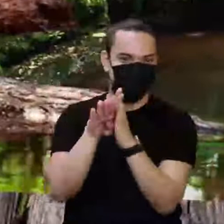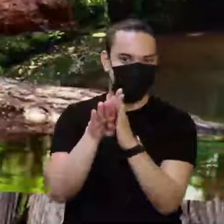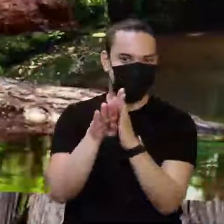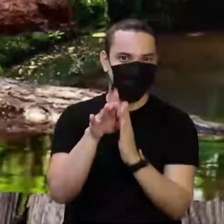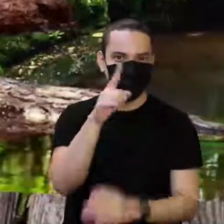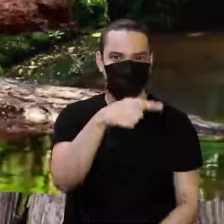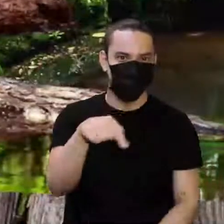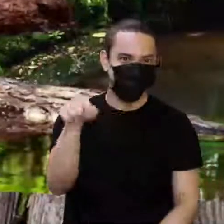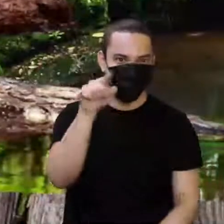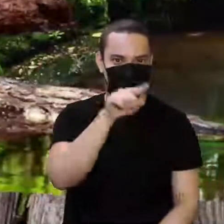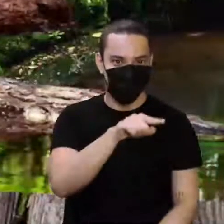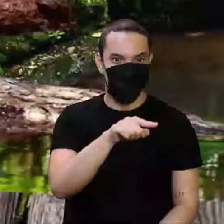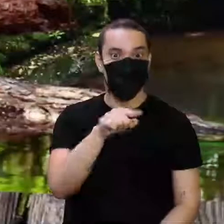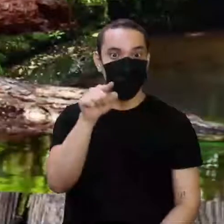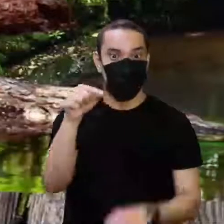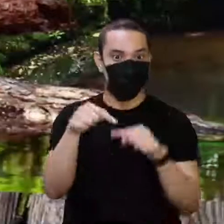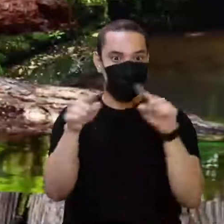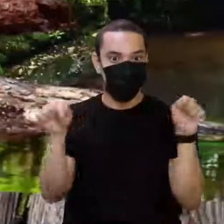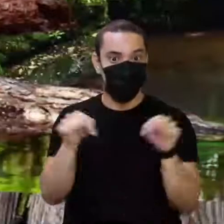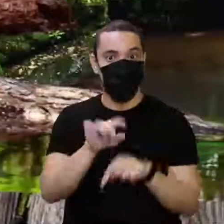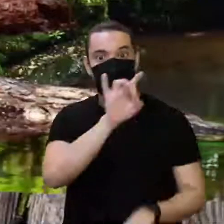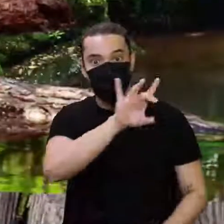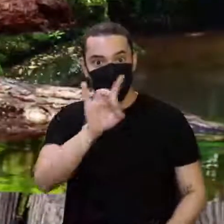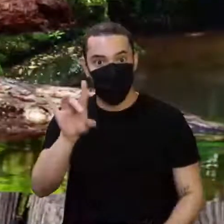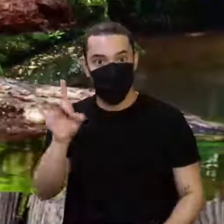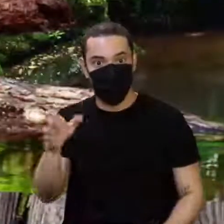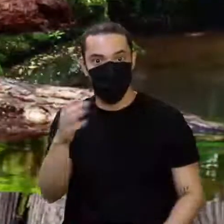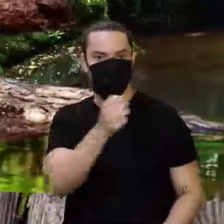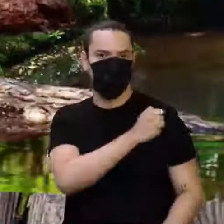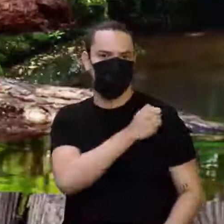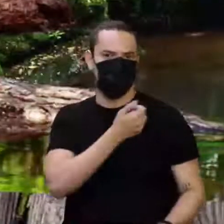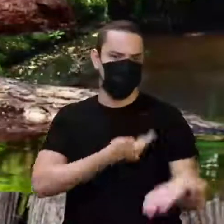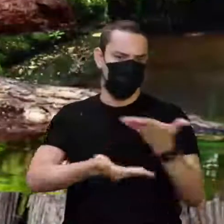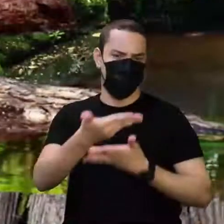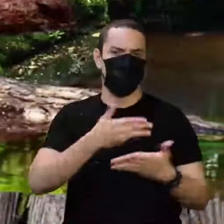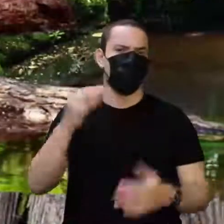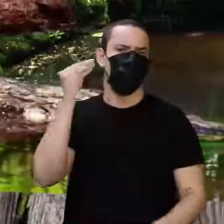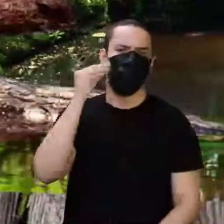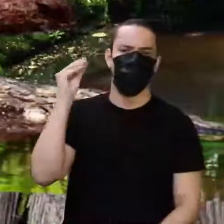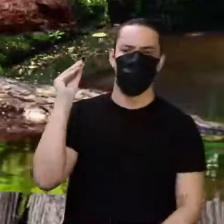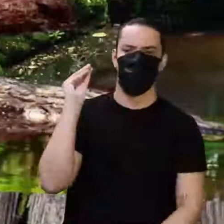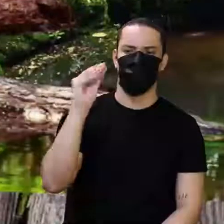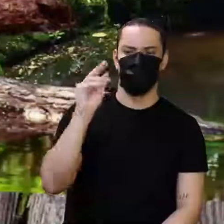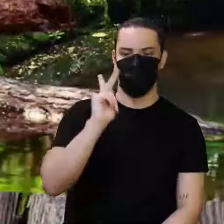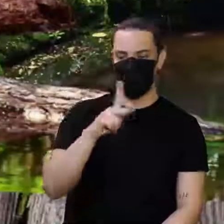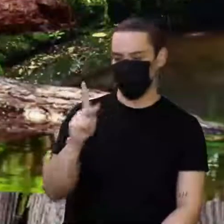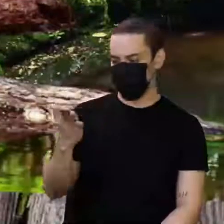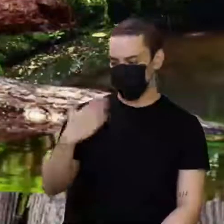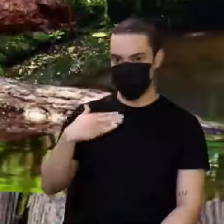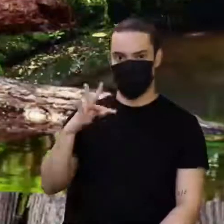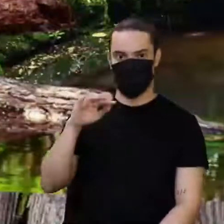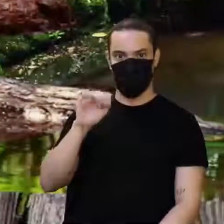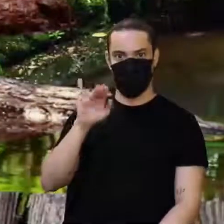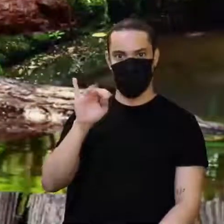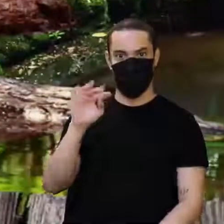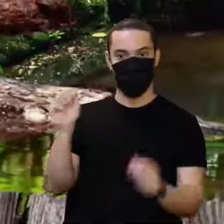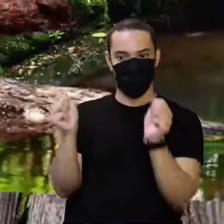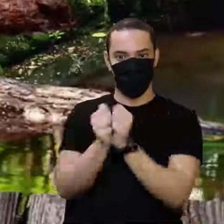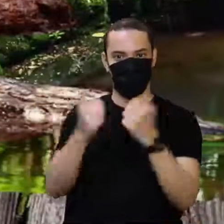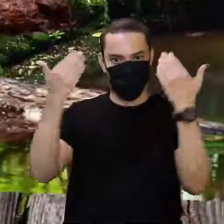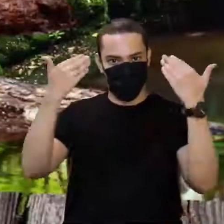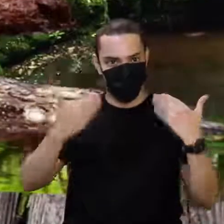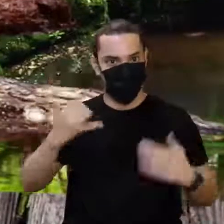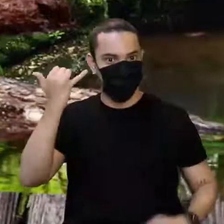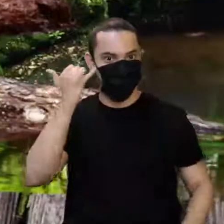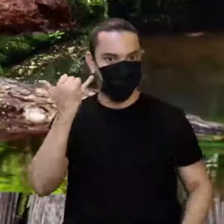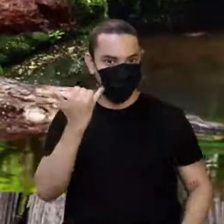de vocês. Cada um aluno da mediação tecnológica, um beijo bem grande, tá bom? Da professora Tabita, juntamente com o Vitor